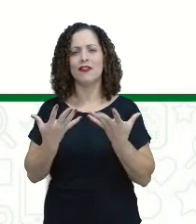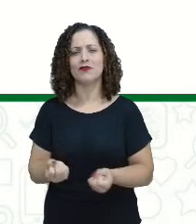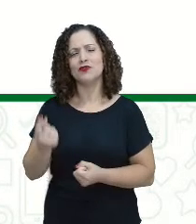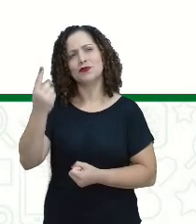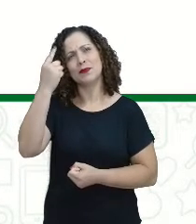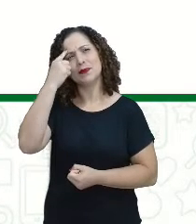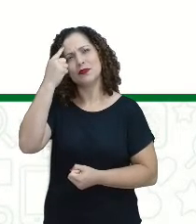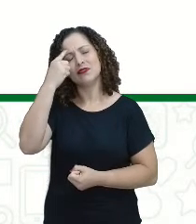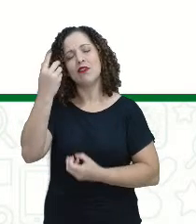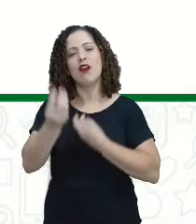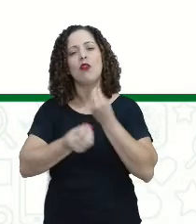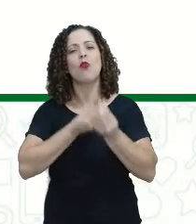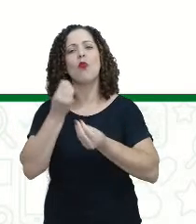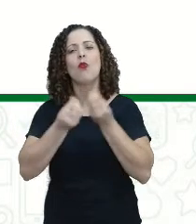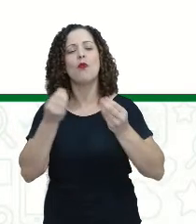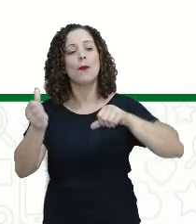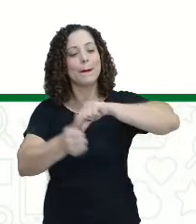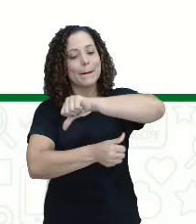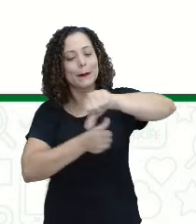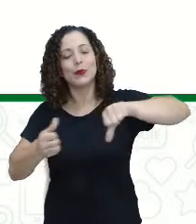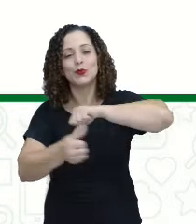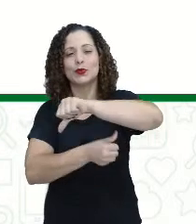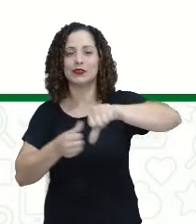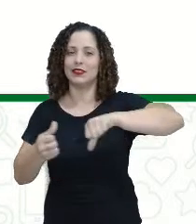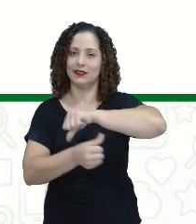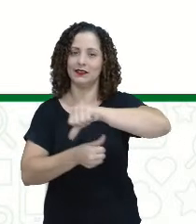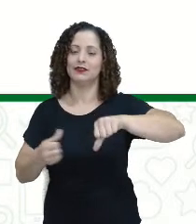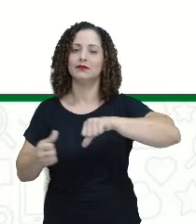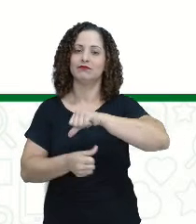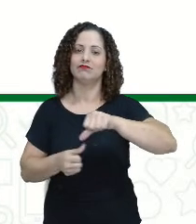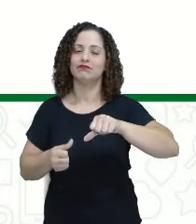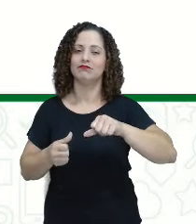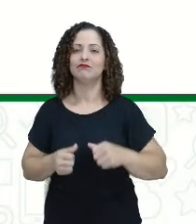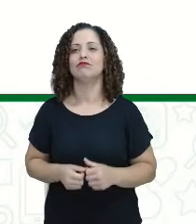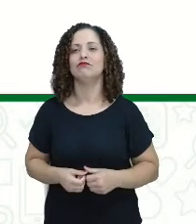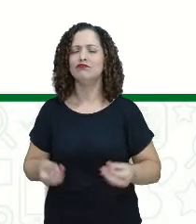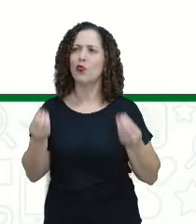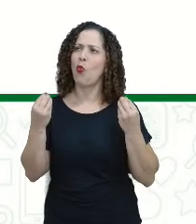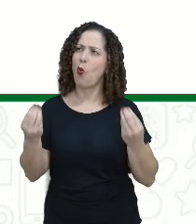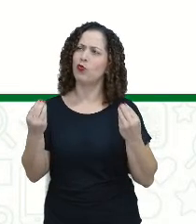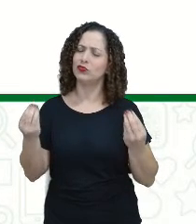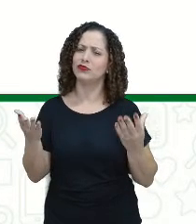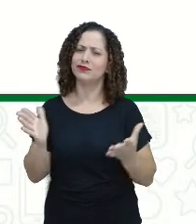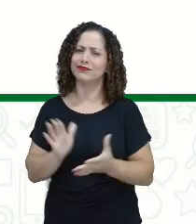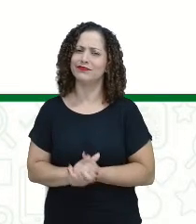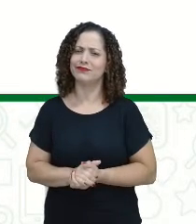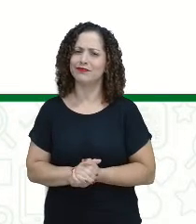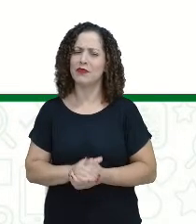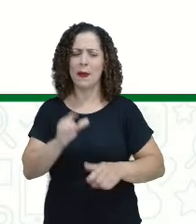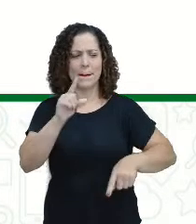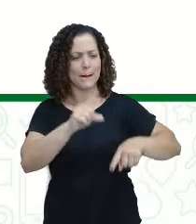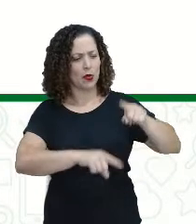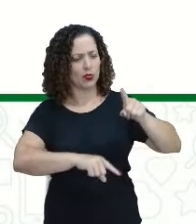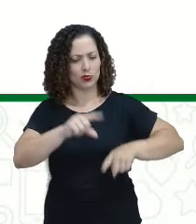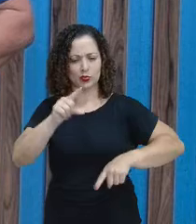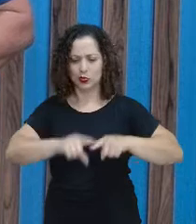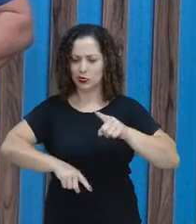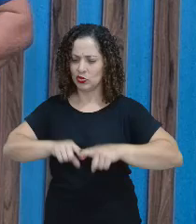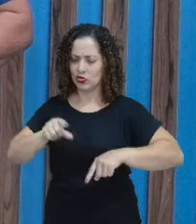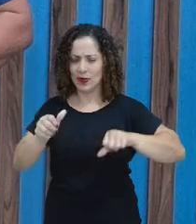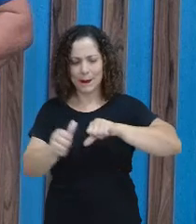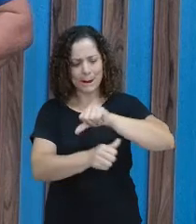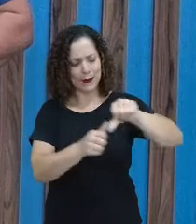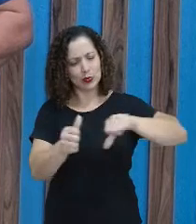nas modificações dos materiais. Modificações de materiais. Será que os materiais se modificam? O que é que